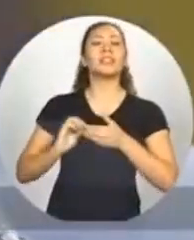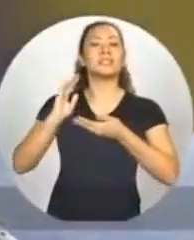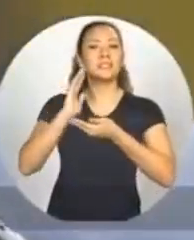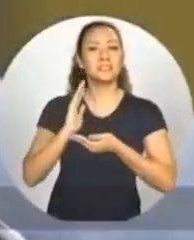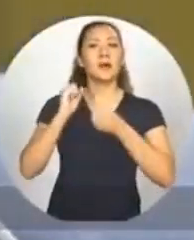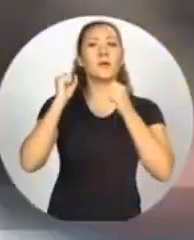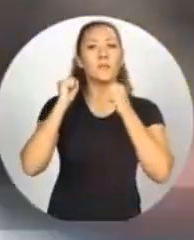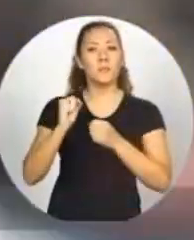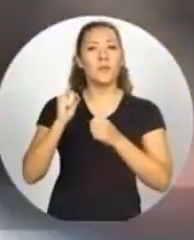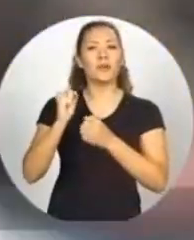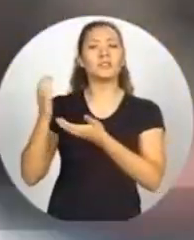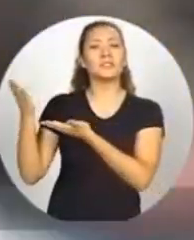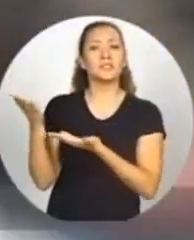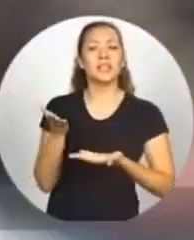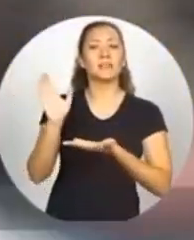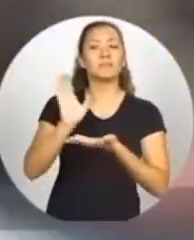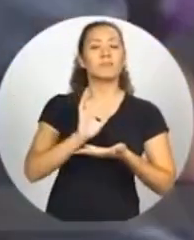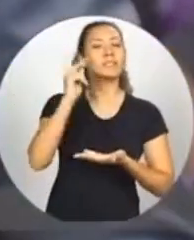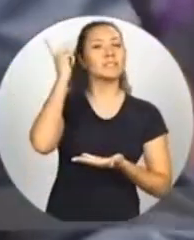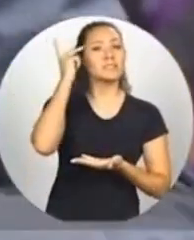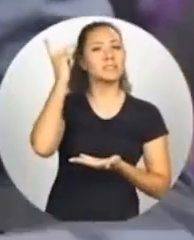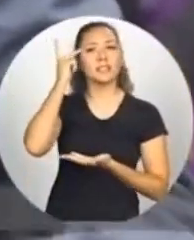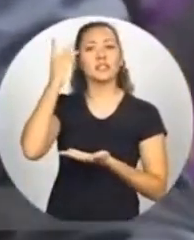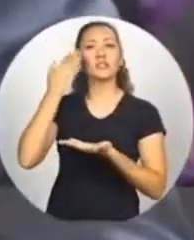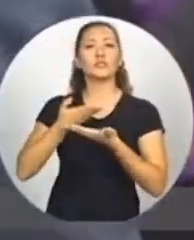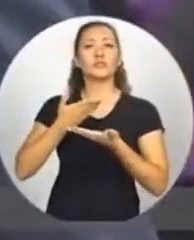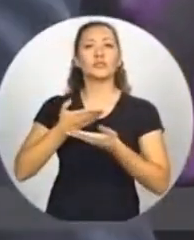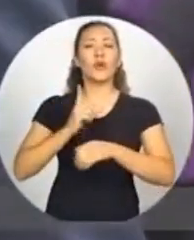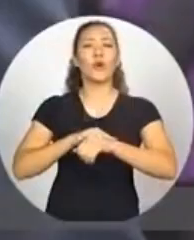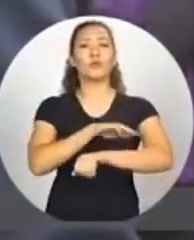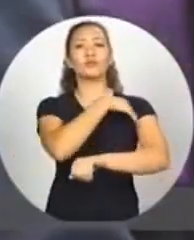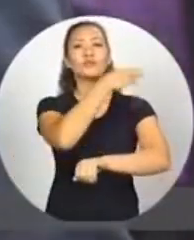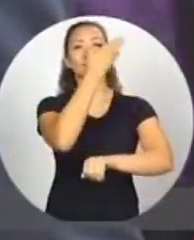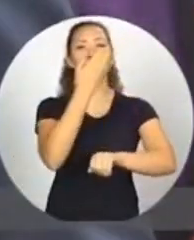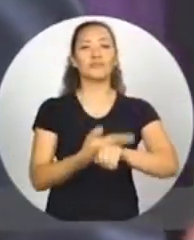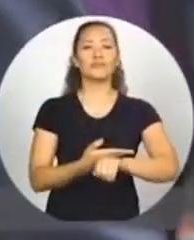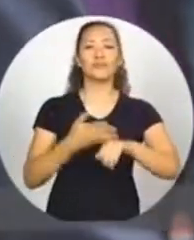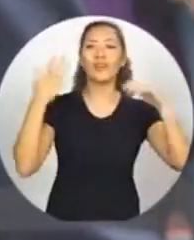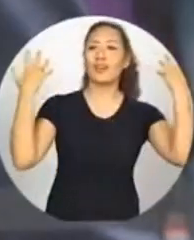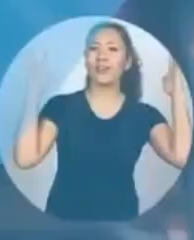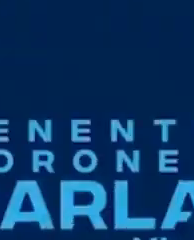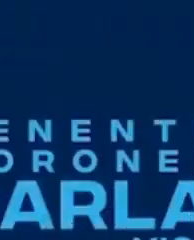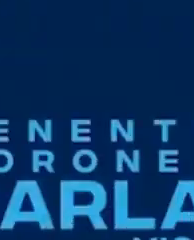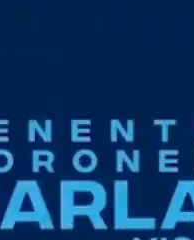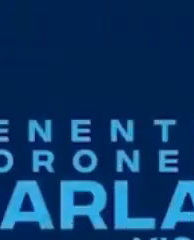para que ela possa trazer recursos a São Paulo para a escola em tempo integral.